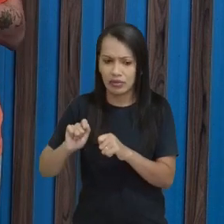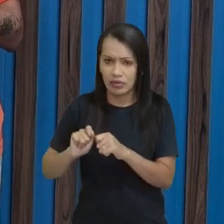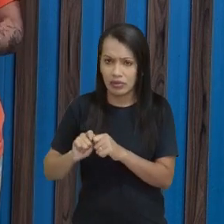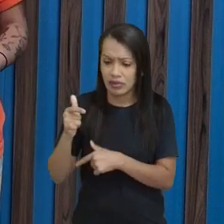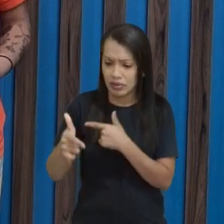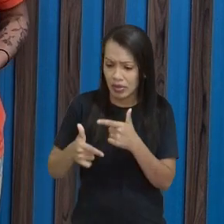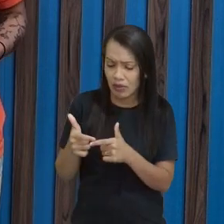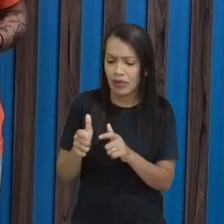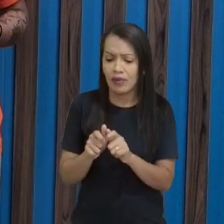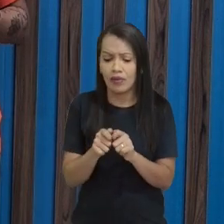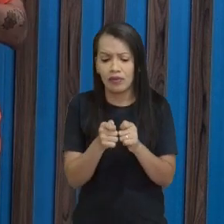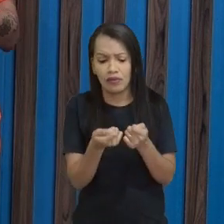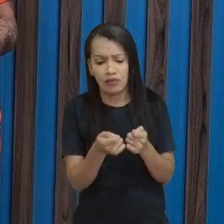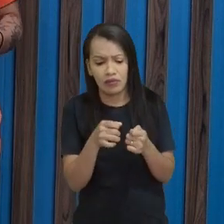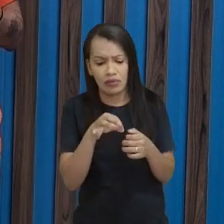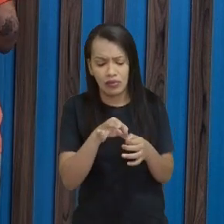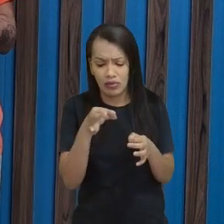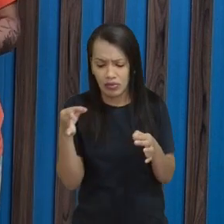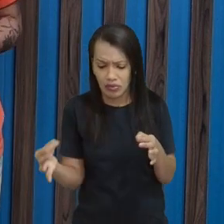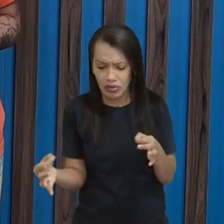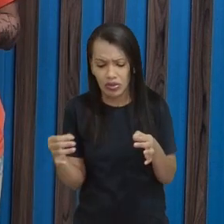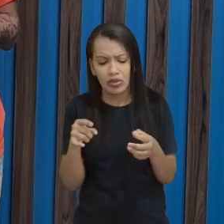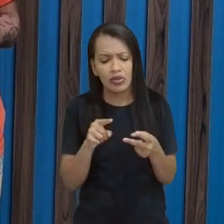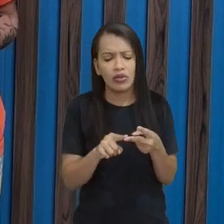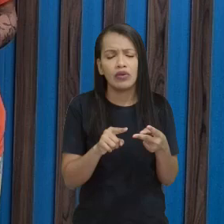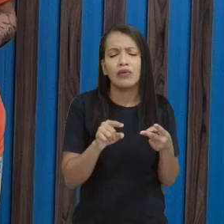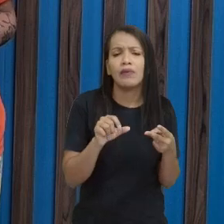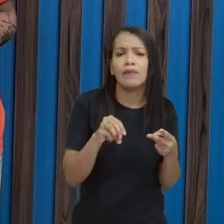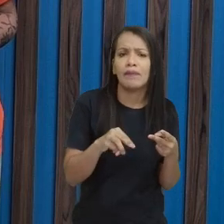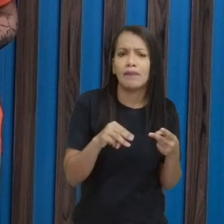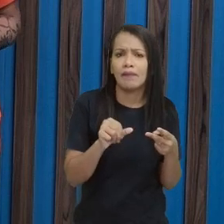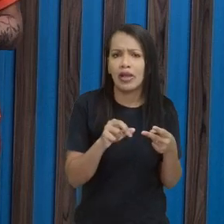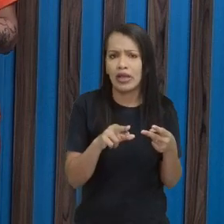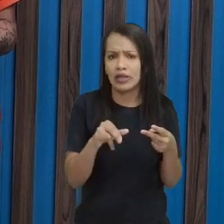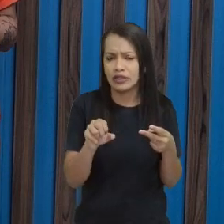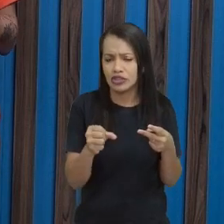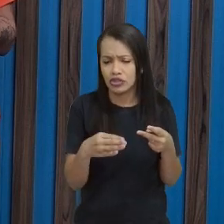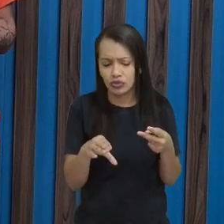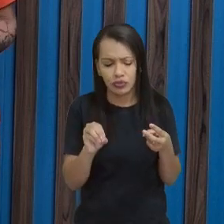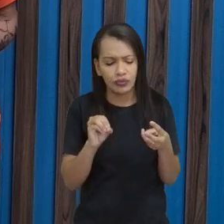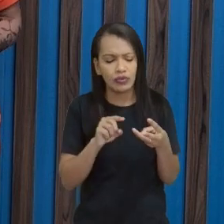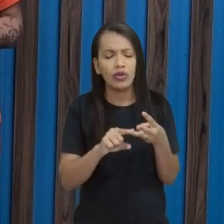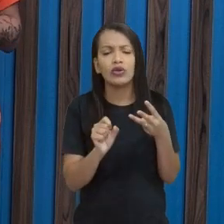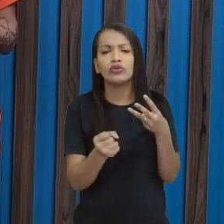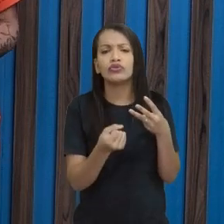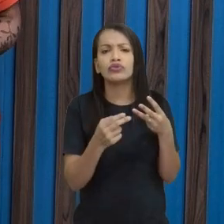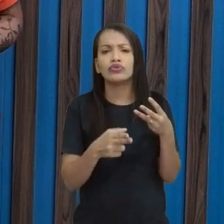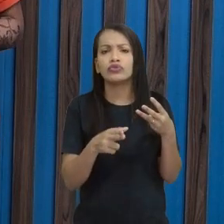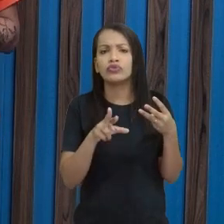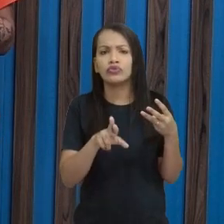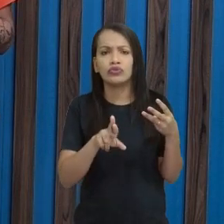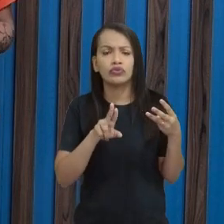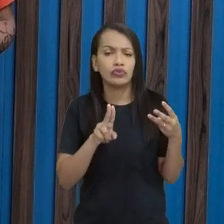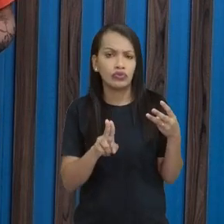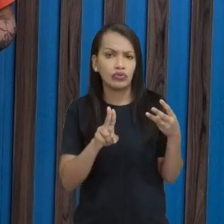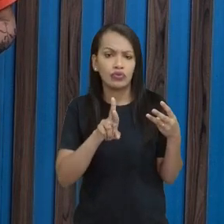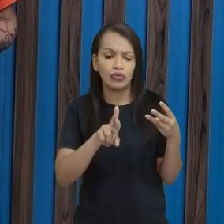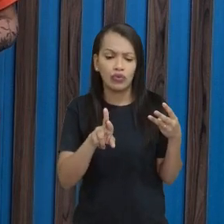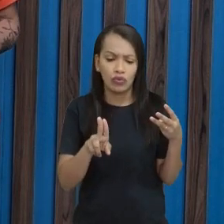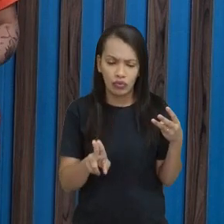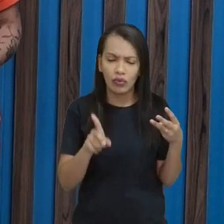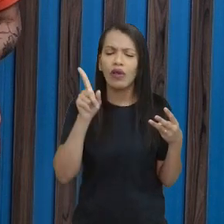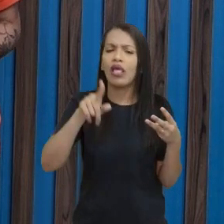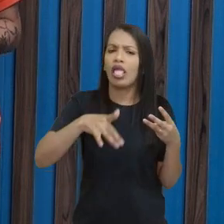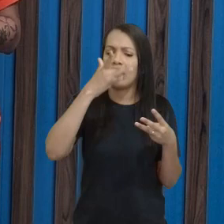de marisco, né, ostra, sururu, são mulheres, né? E a gente precisa reconhecer o trabalho dessas mulheres